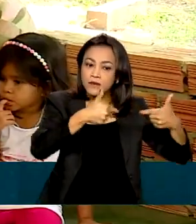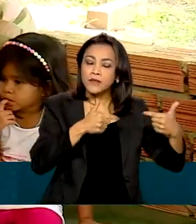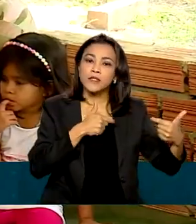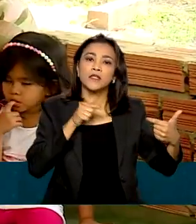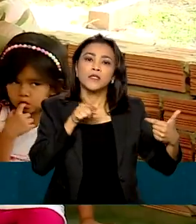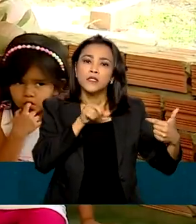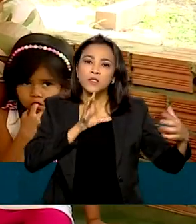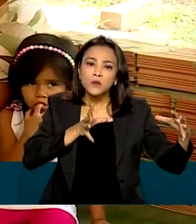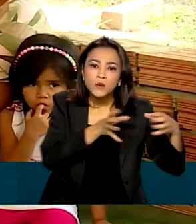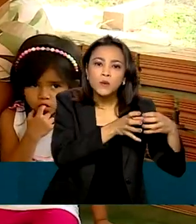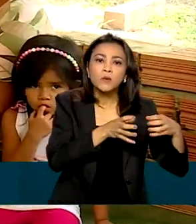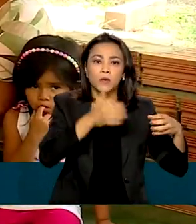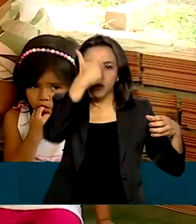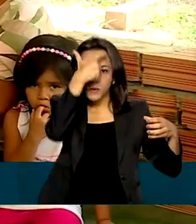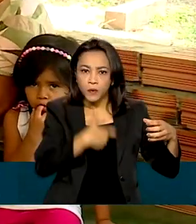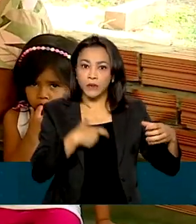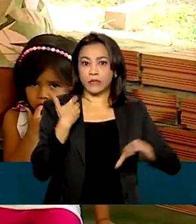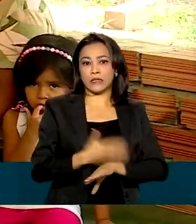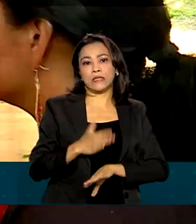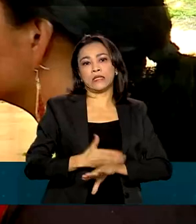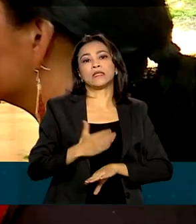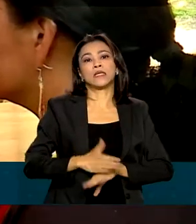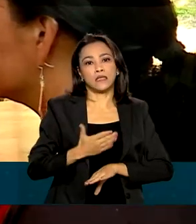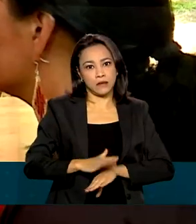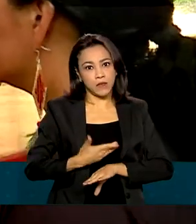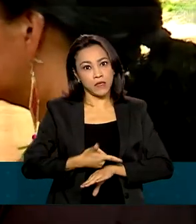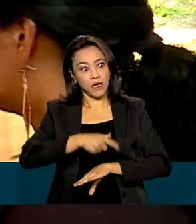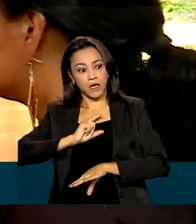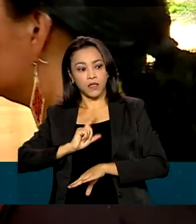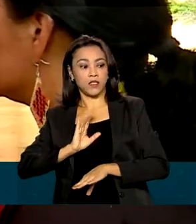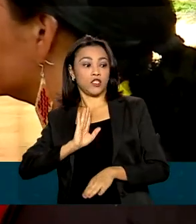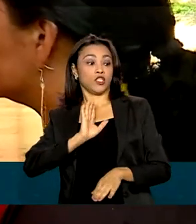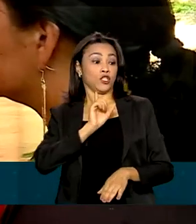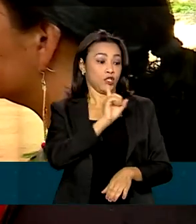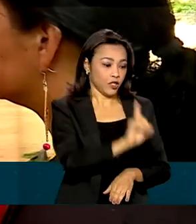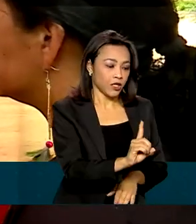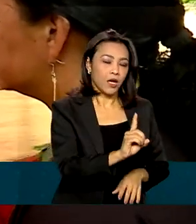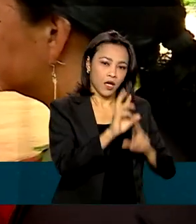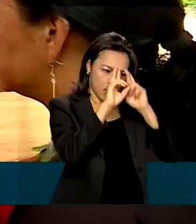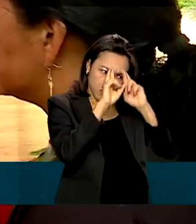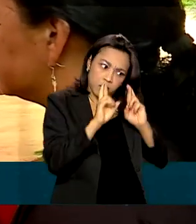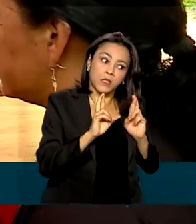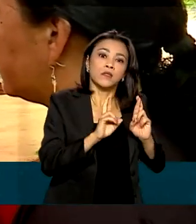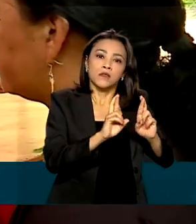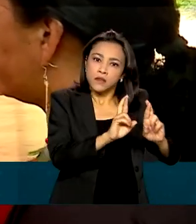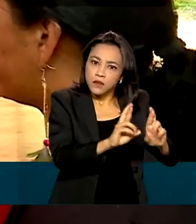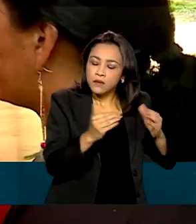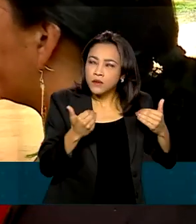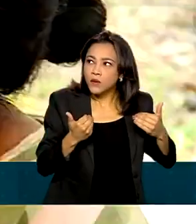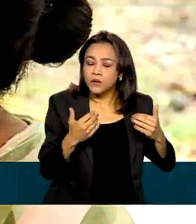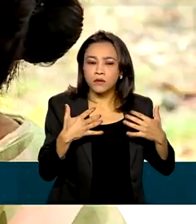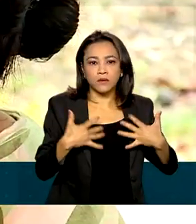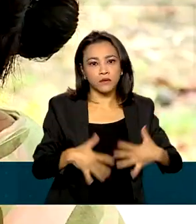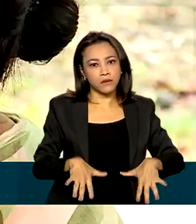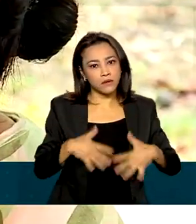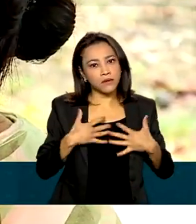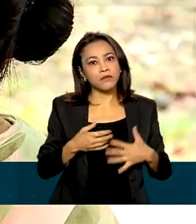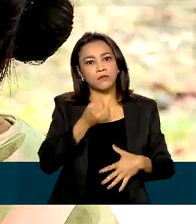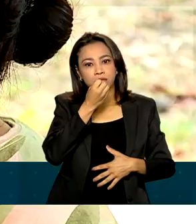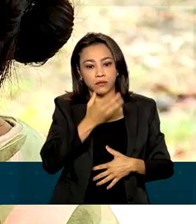Os recenseadores passam por treinamento chegar de forma respeitosa faz toda a diferença no trabalho